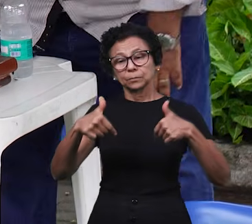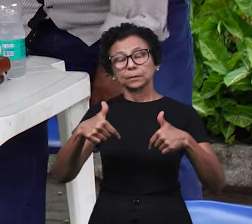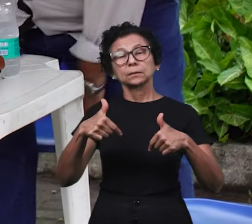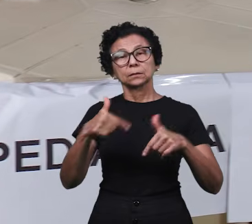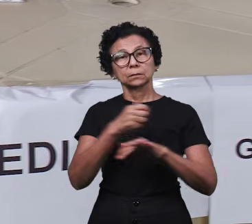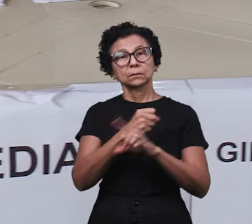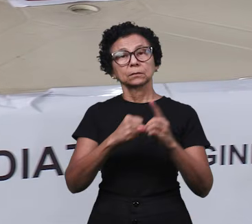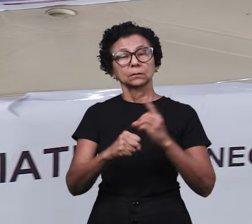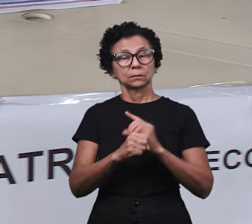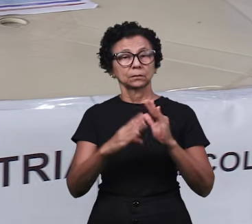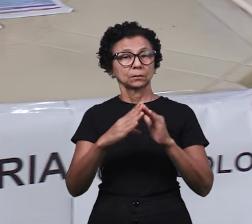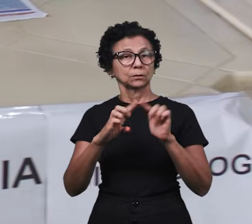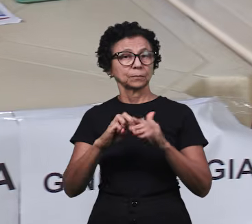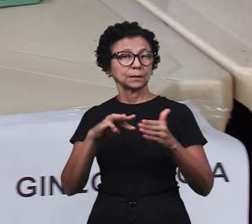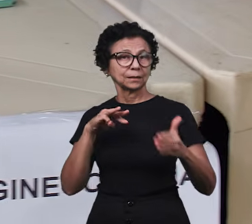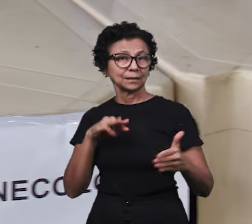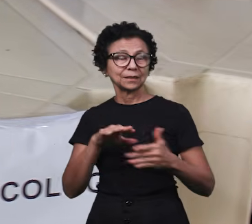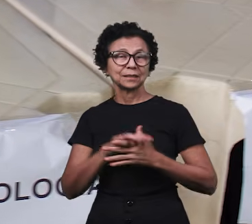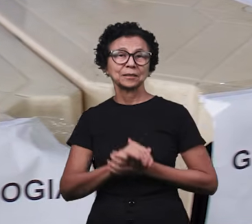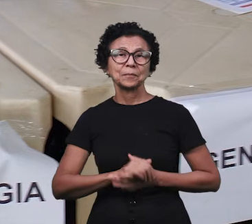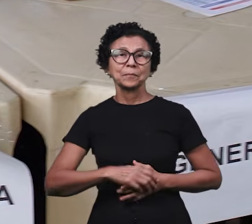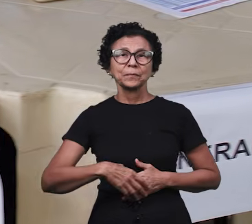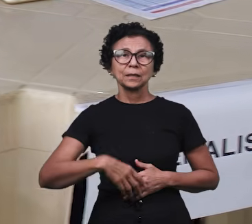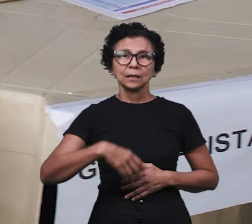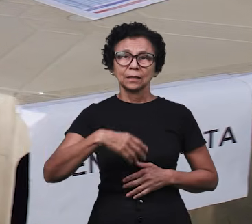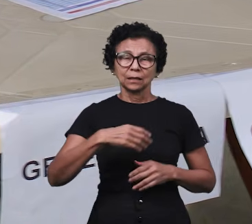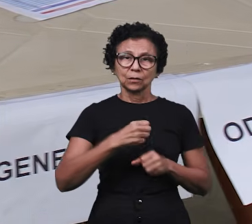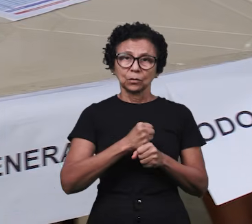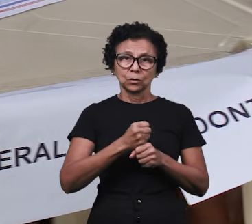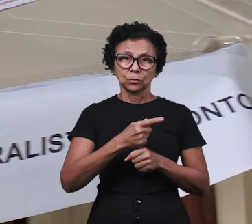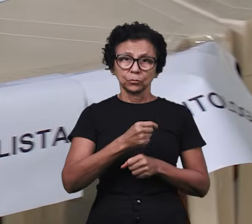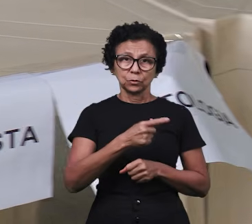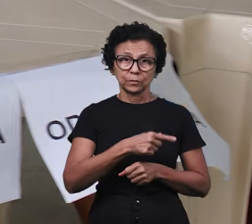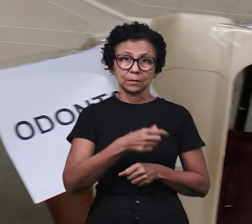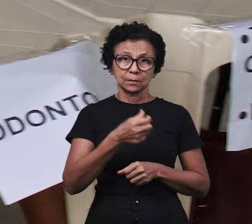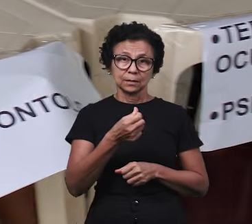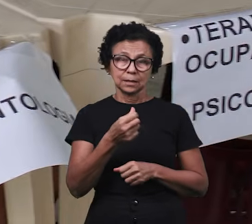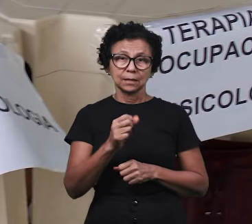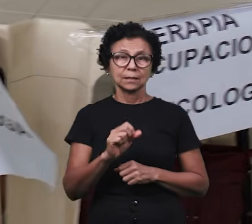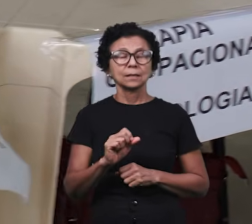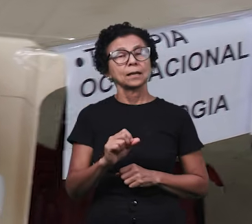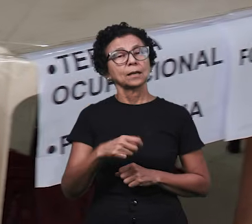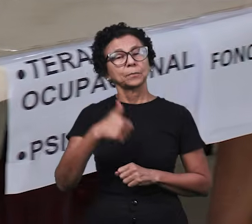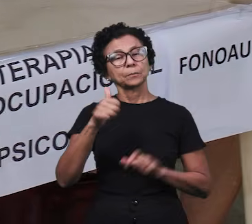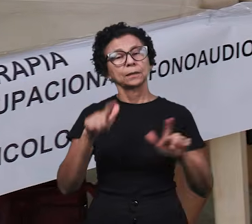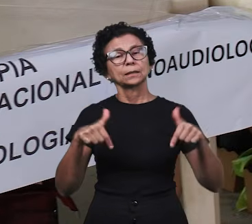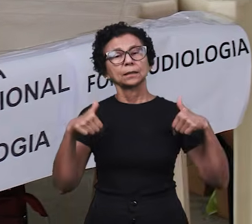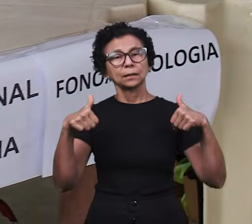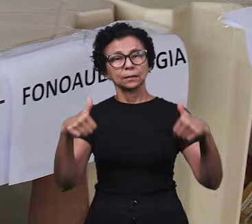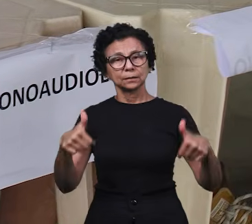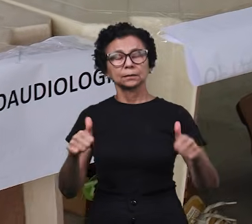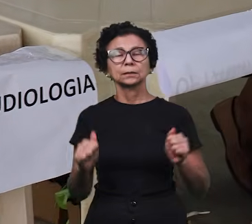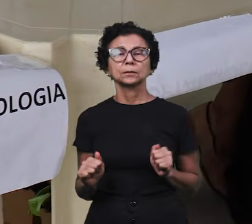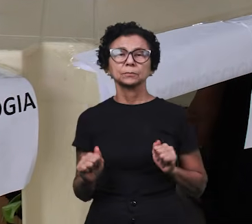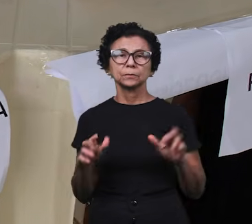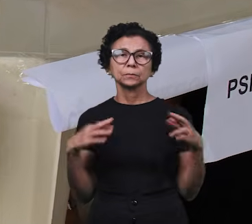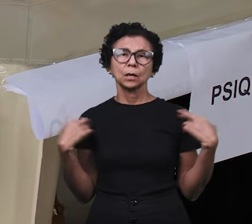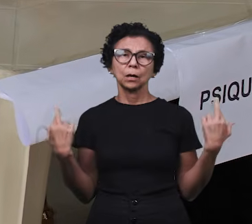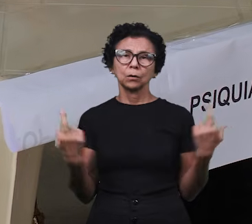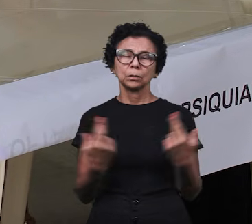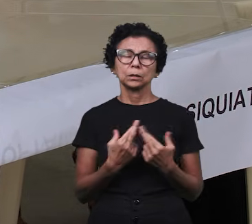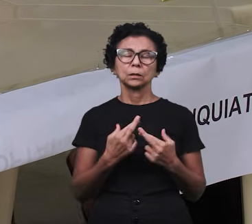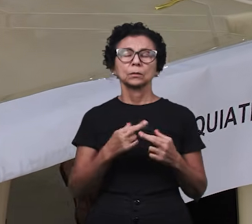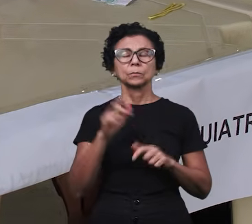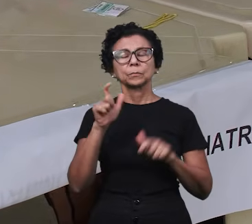da Ação Social da Igreja Cristã Maranata e a primeira realizada em 2026, reunindo voluntários,